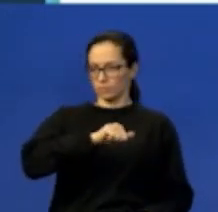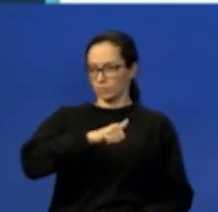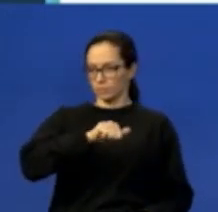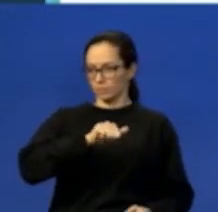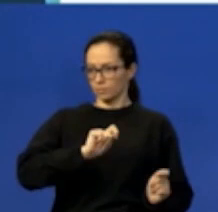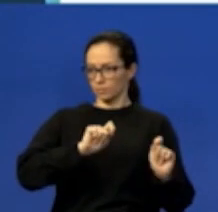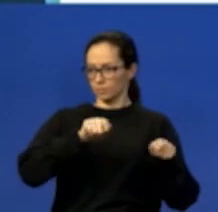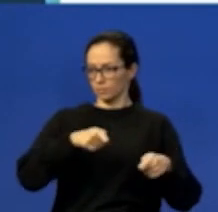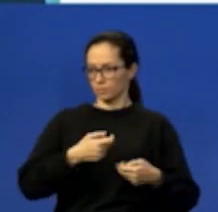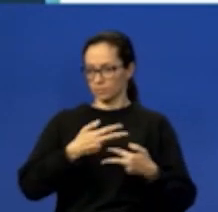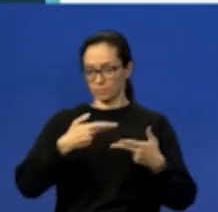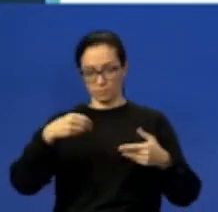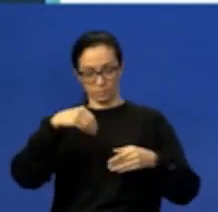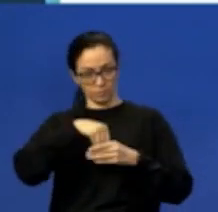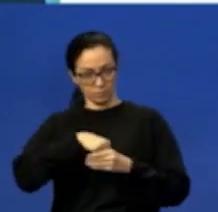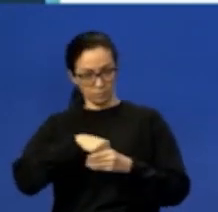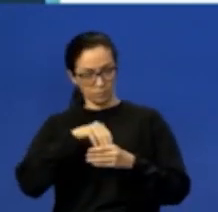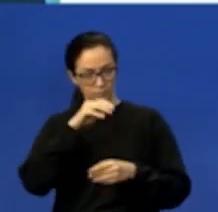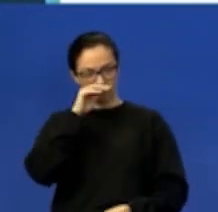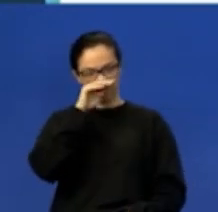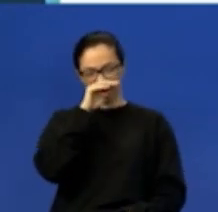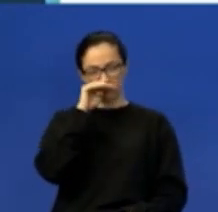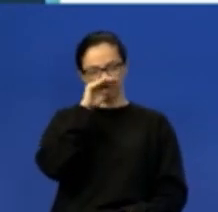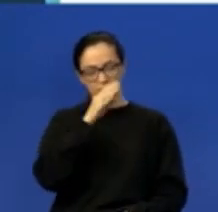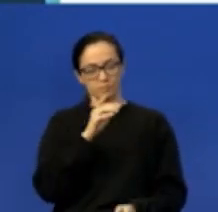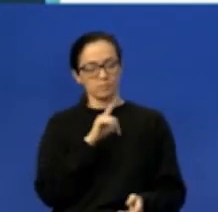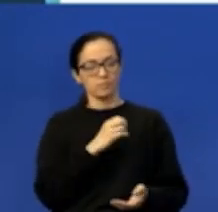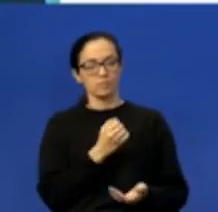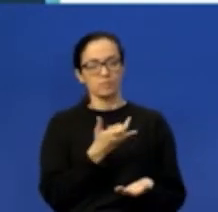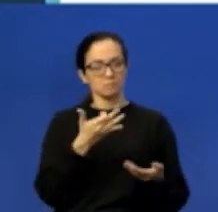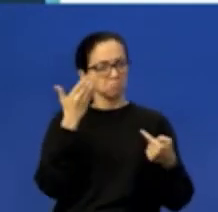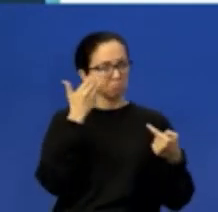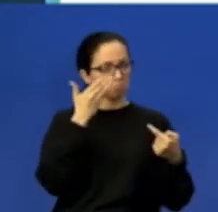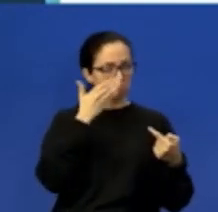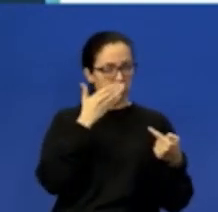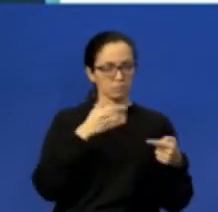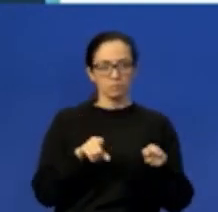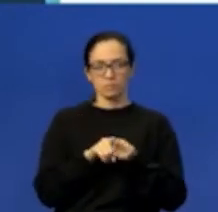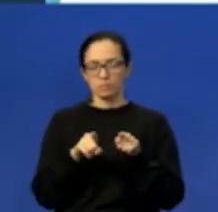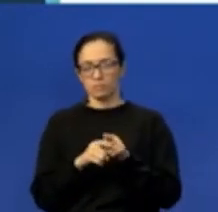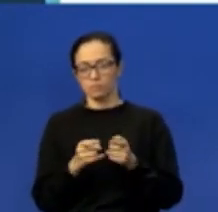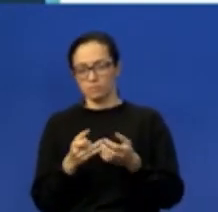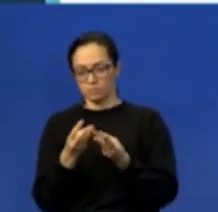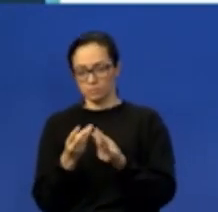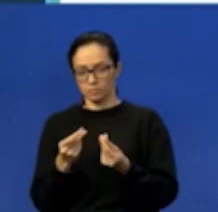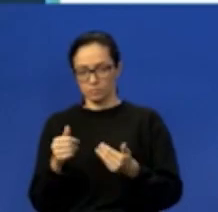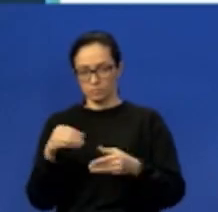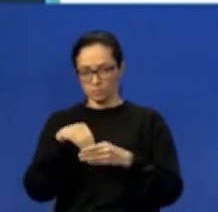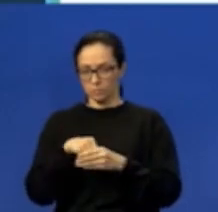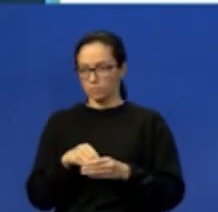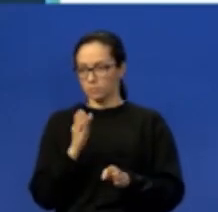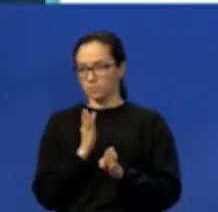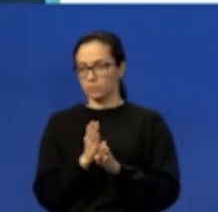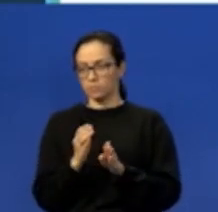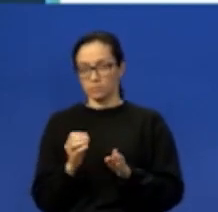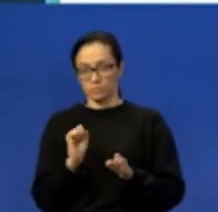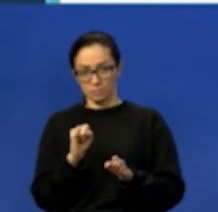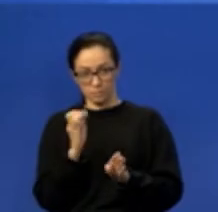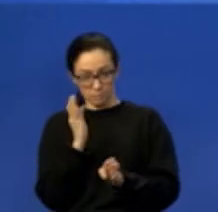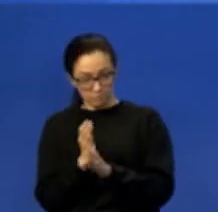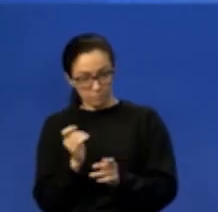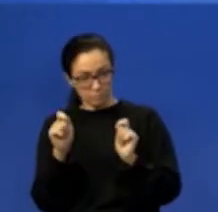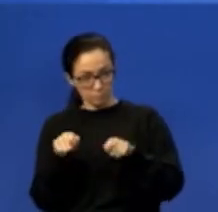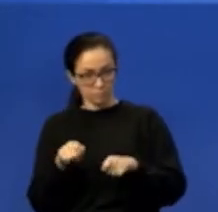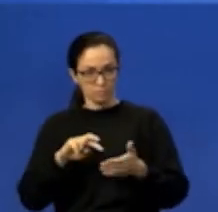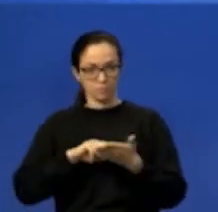de proteína na urina deve ser imperceptível, e a proteinúria, que seria a presença de proteínas na urina, pode indicar doenças